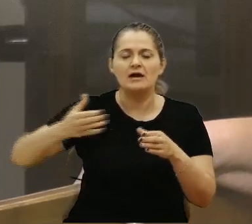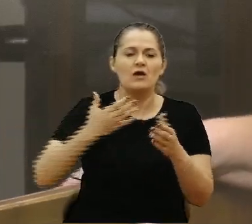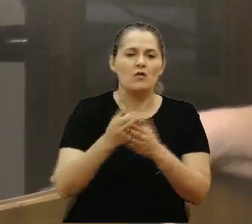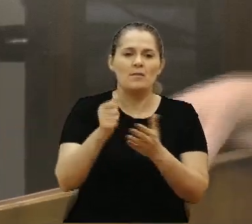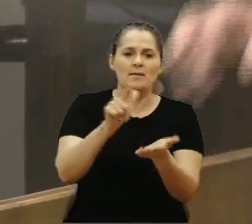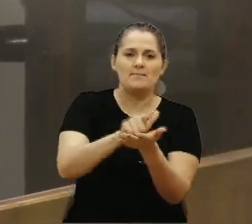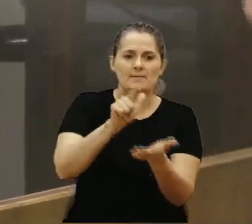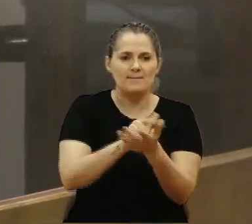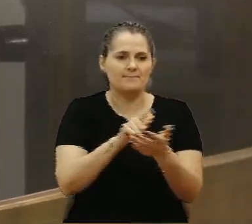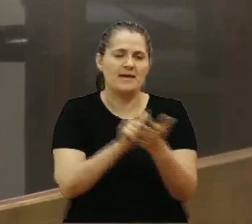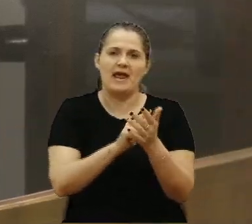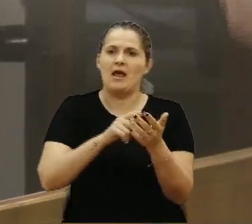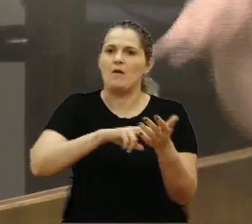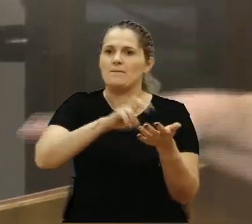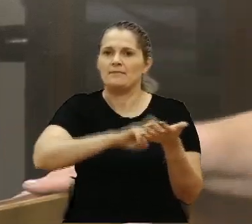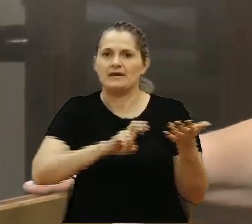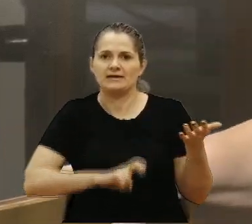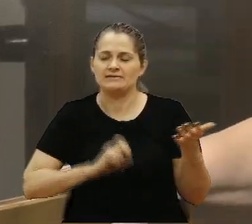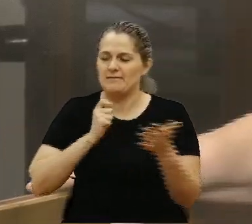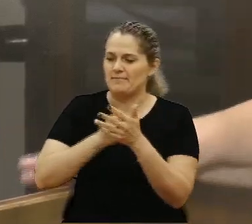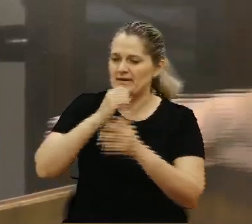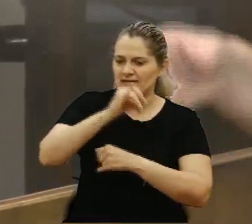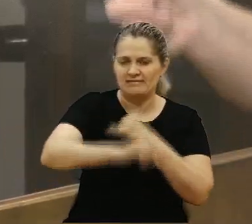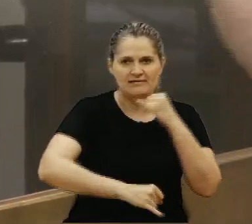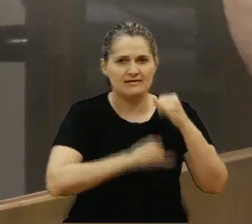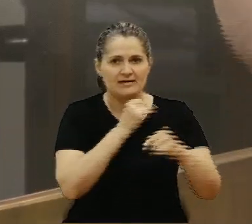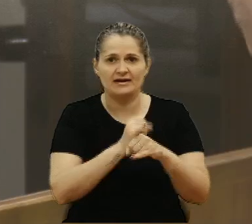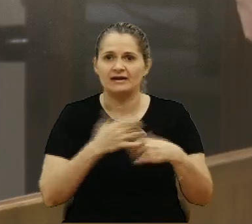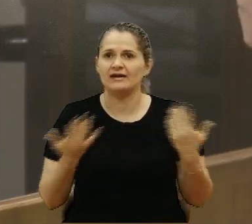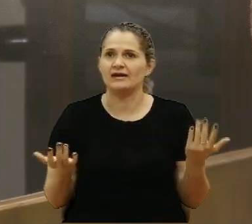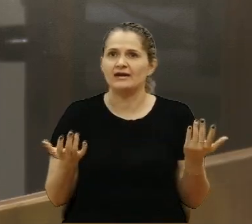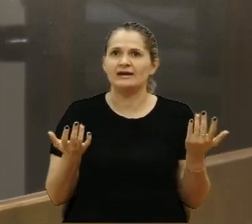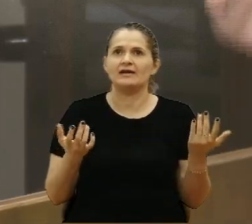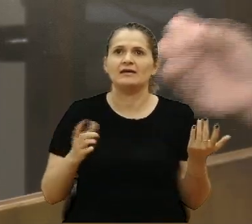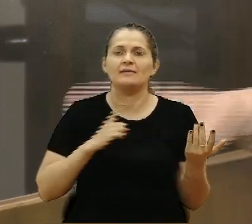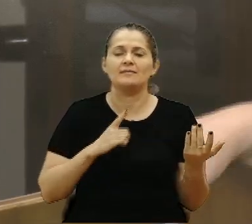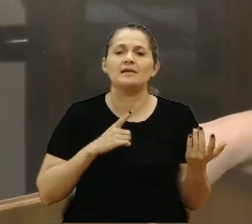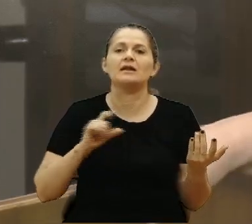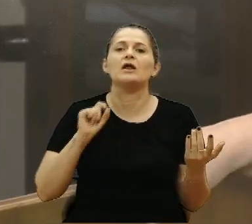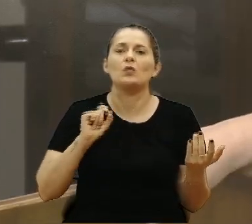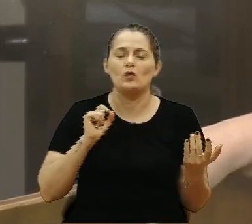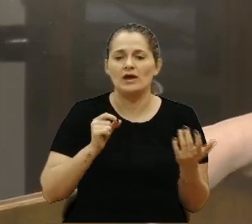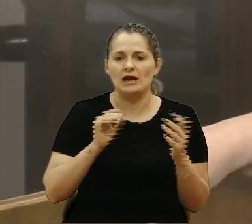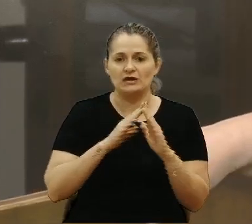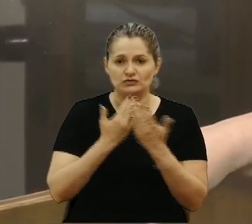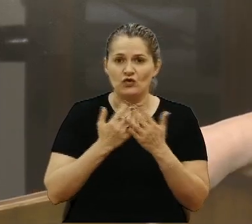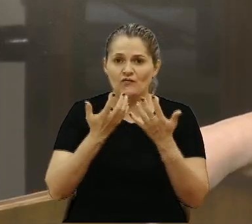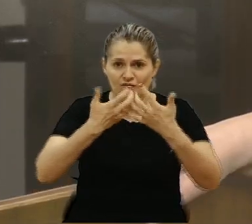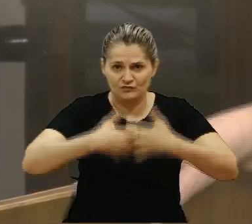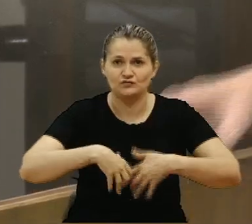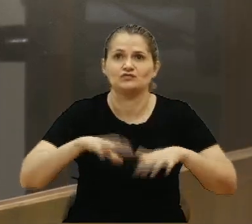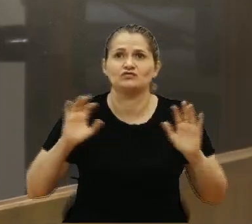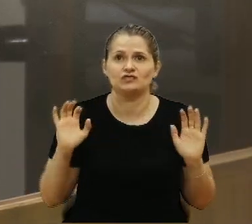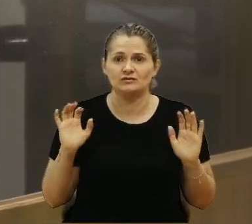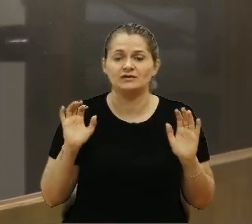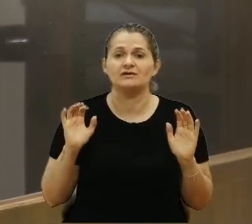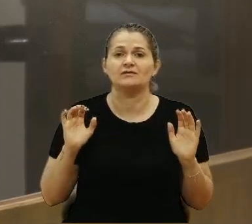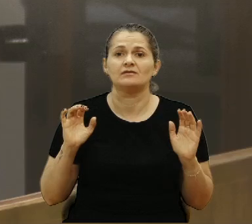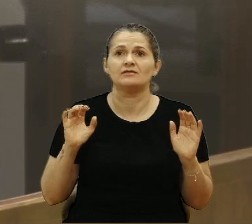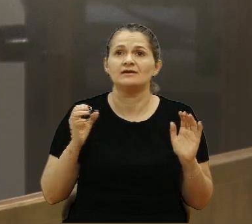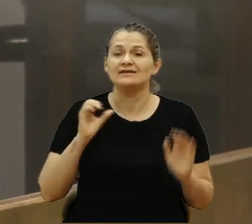folha, o toner, pagar a internet, enfim, para manter aquilo que a escola funciona. Isso